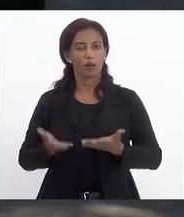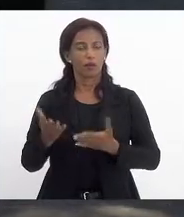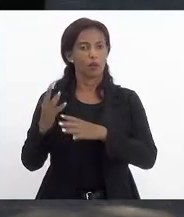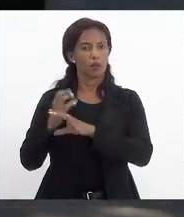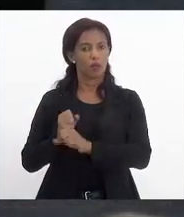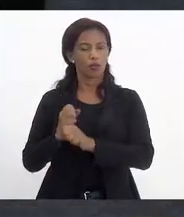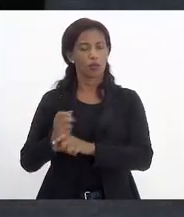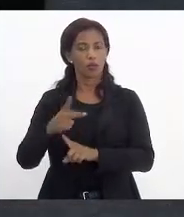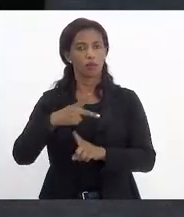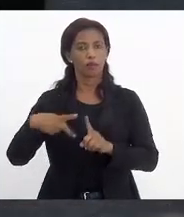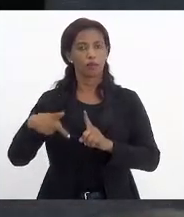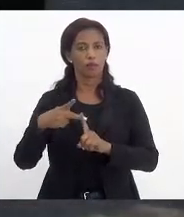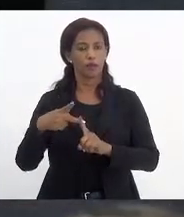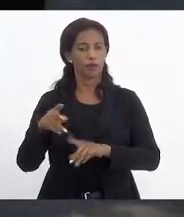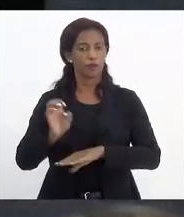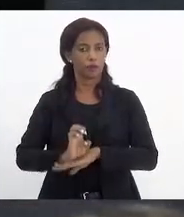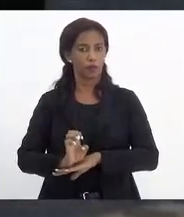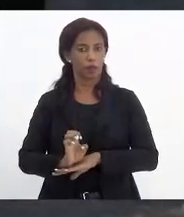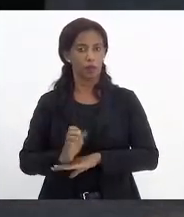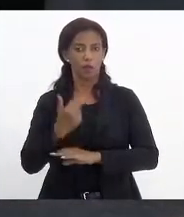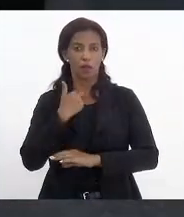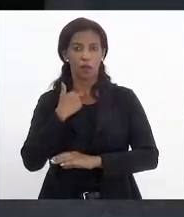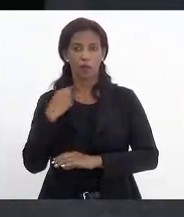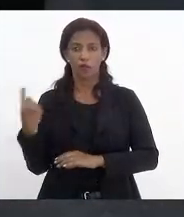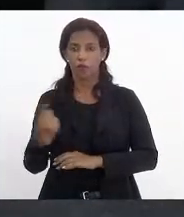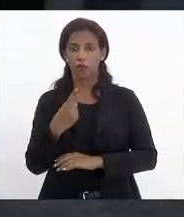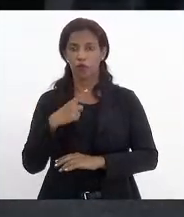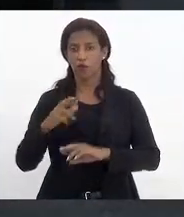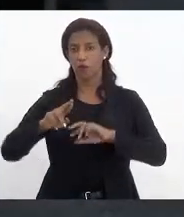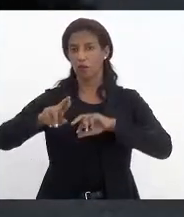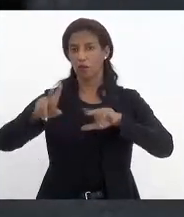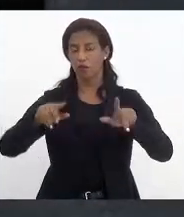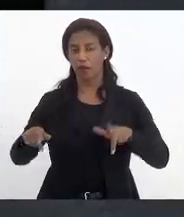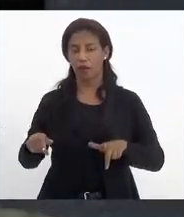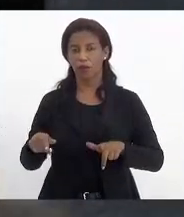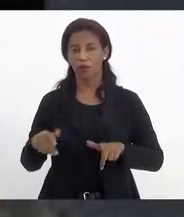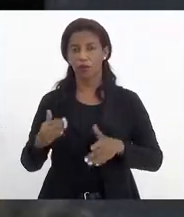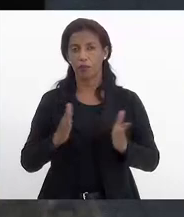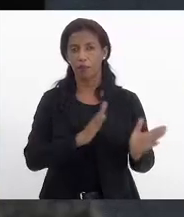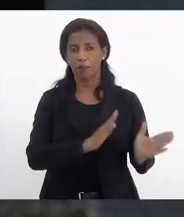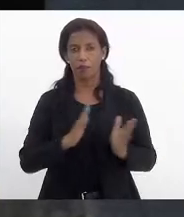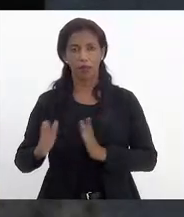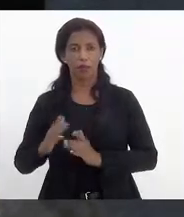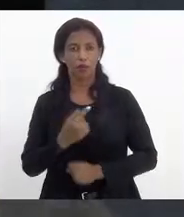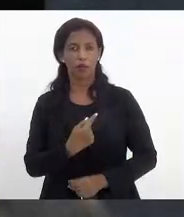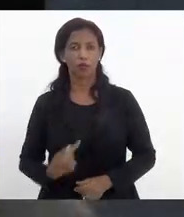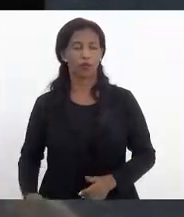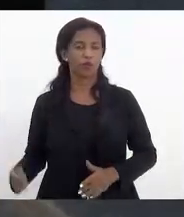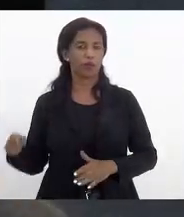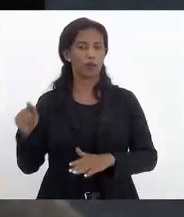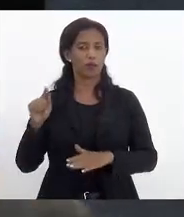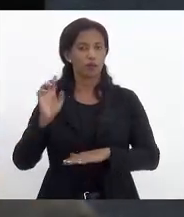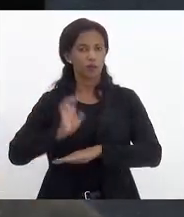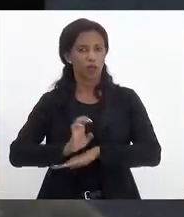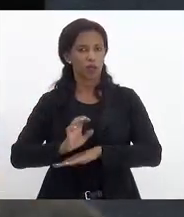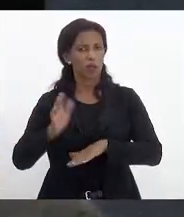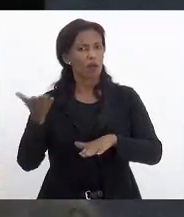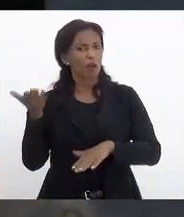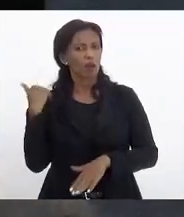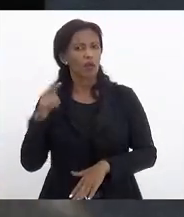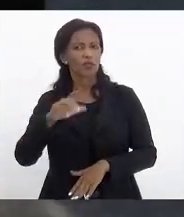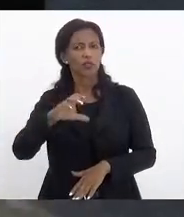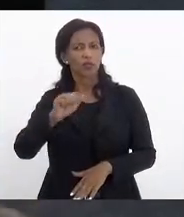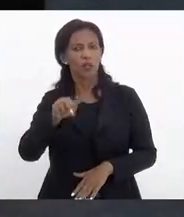contas previdenciárias do Estado. Não é possível. Nós tivemos vários períodos em que o governo do Estado, antes mesmo de Castro,